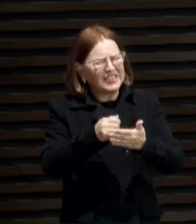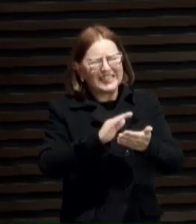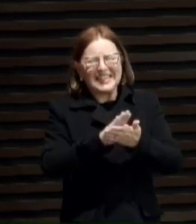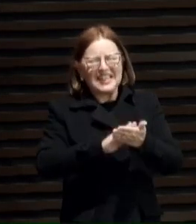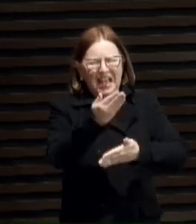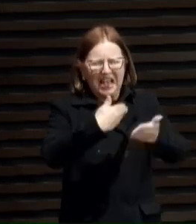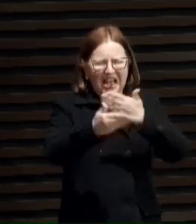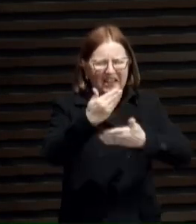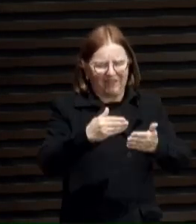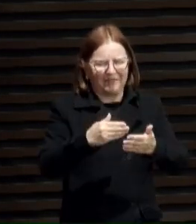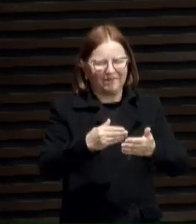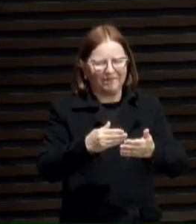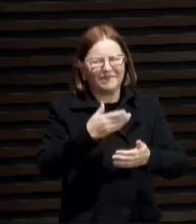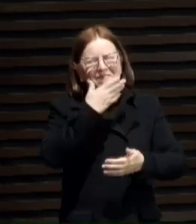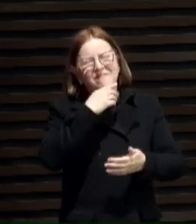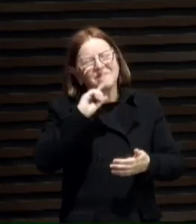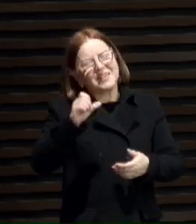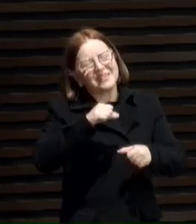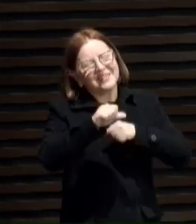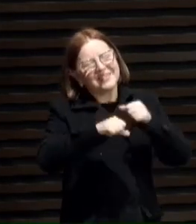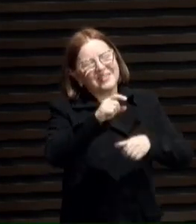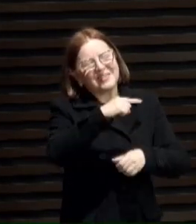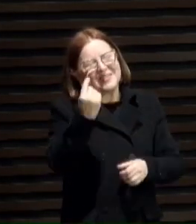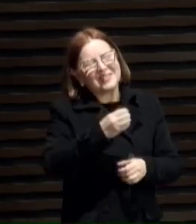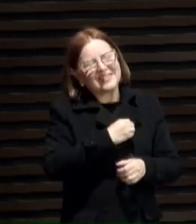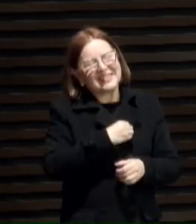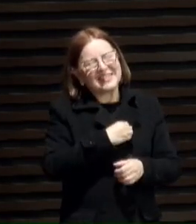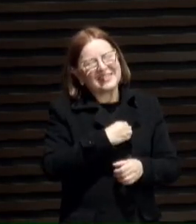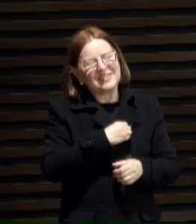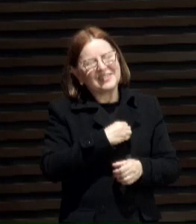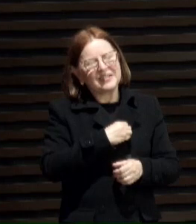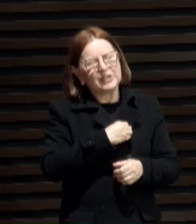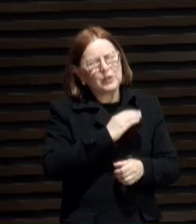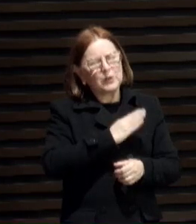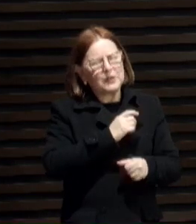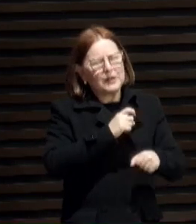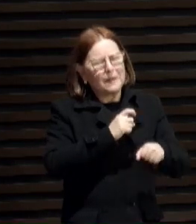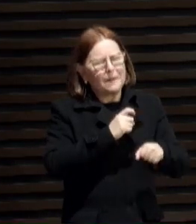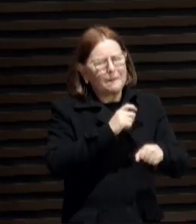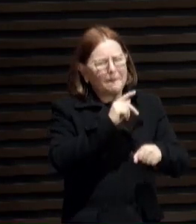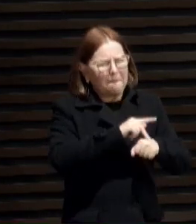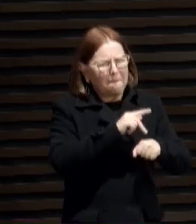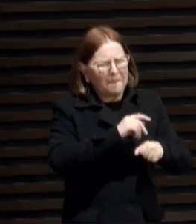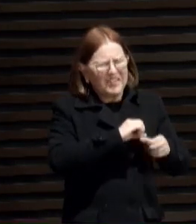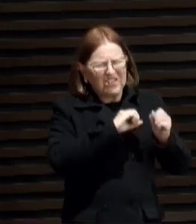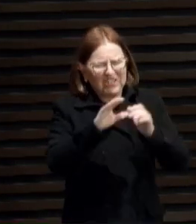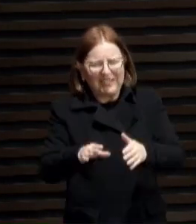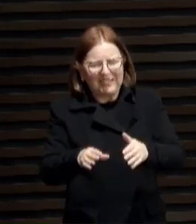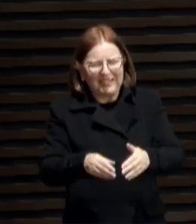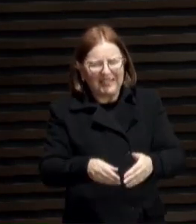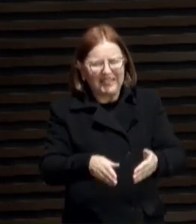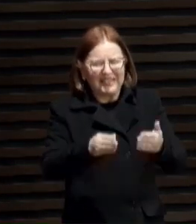querido, troca o nosso coração, tira o nosso coração de pedra e coloca um coração de carne daqueles que ainda não